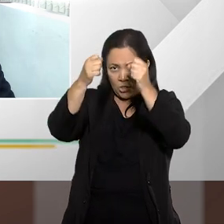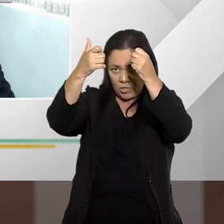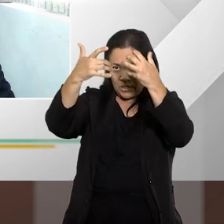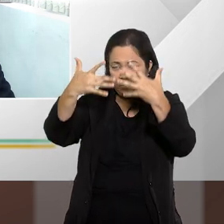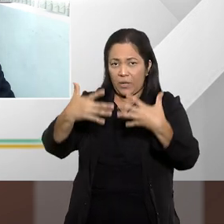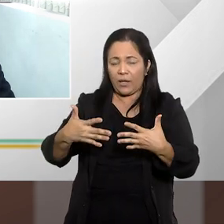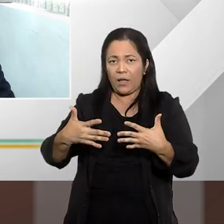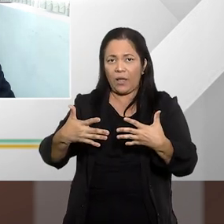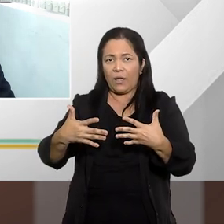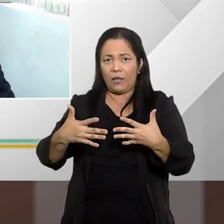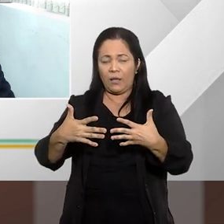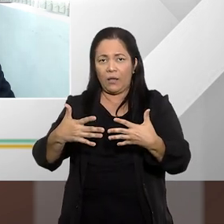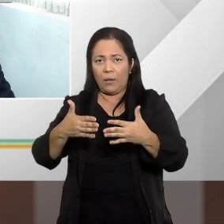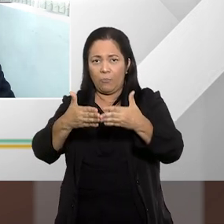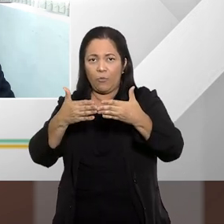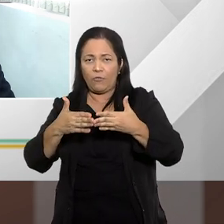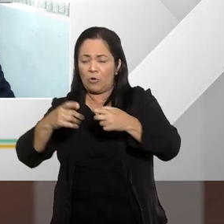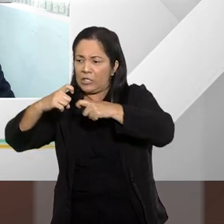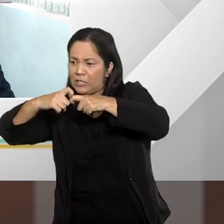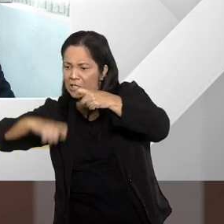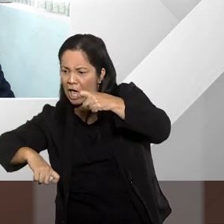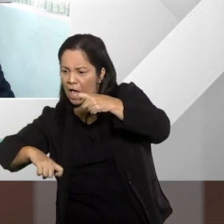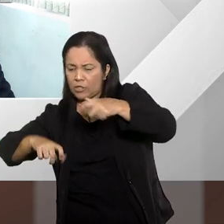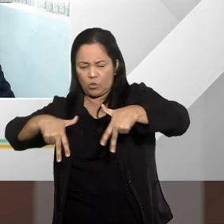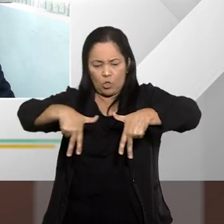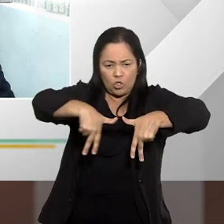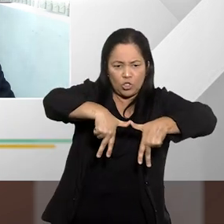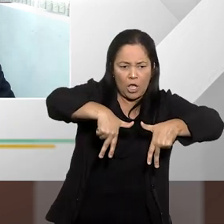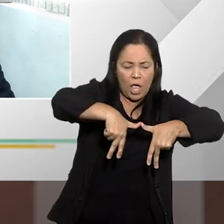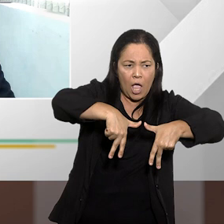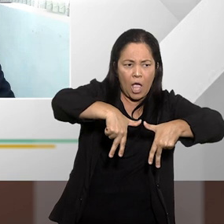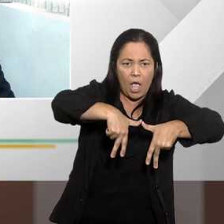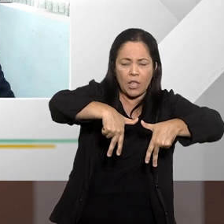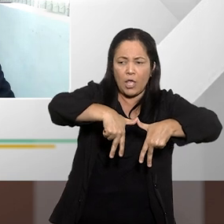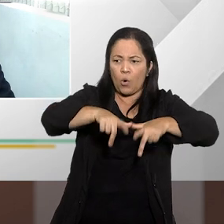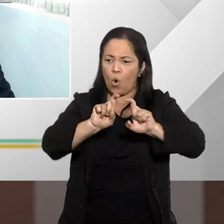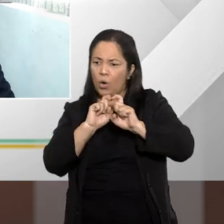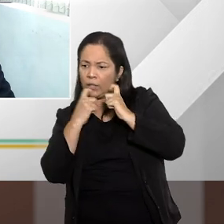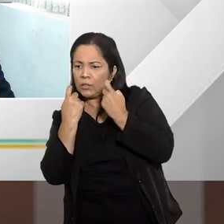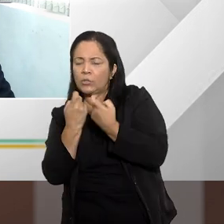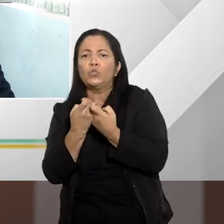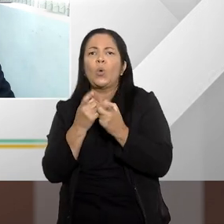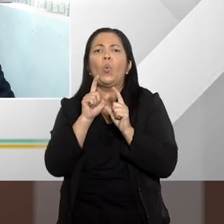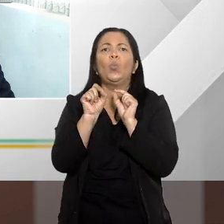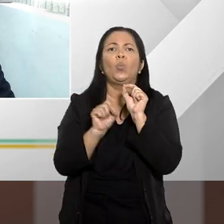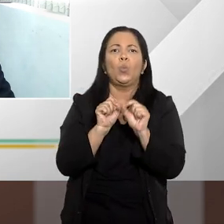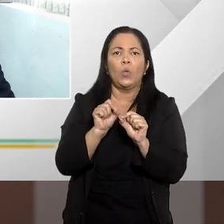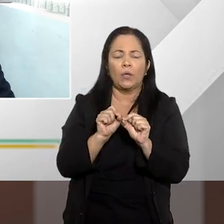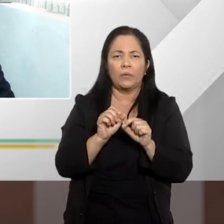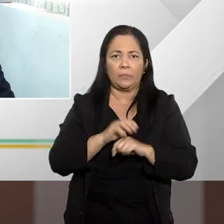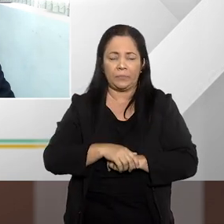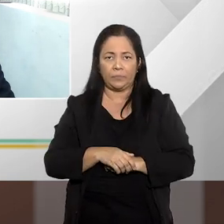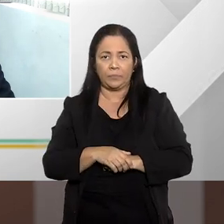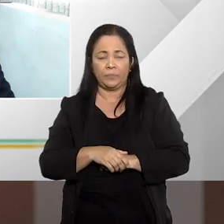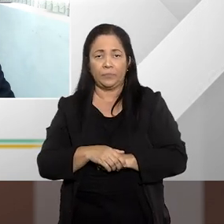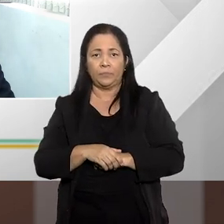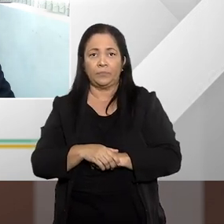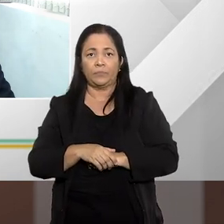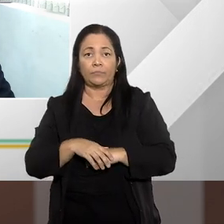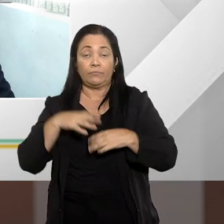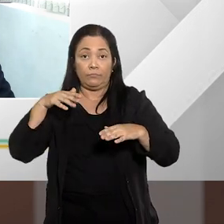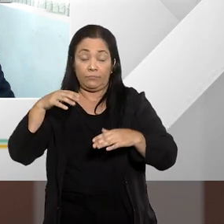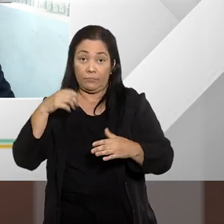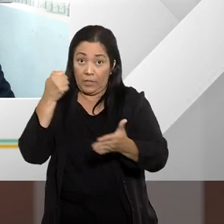diferença básica entre sexo, gênero e orientação sexual? Você vai encontrar na luta